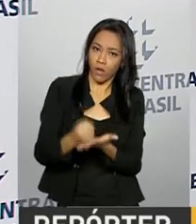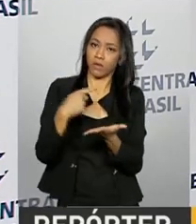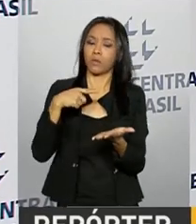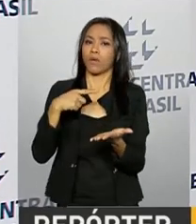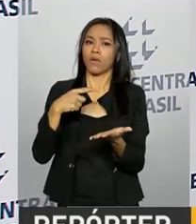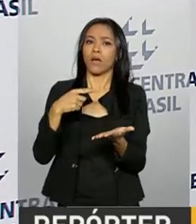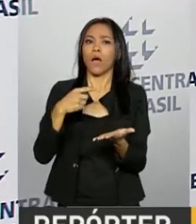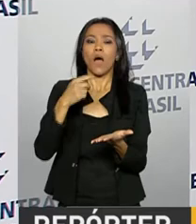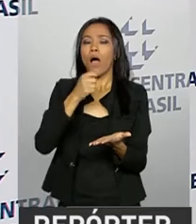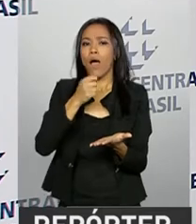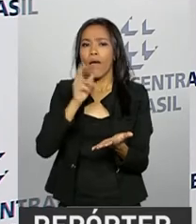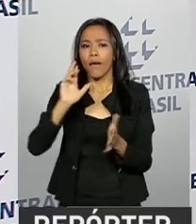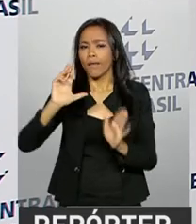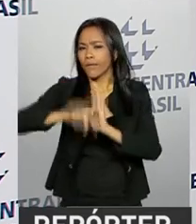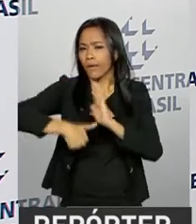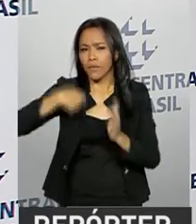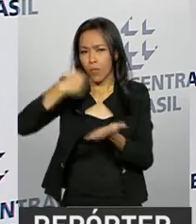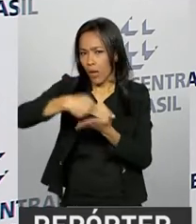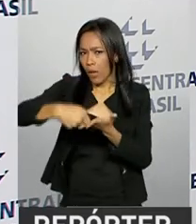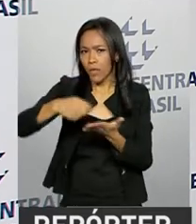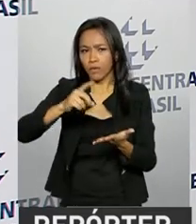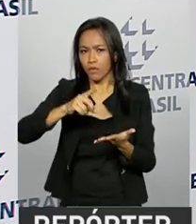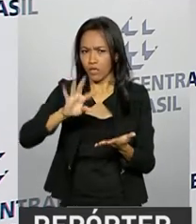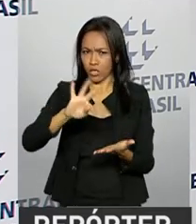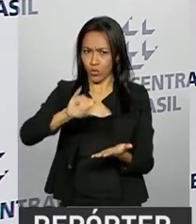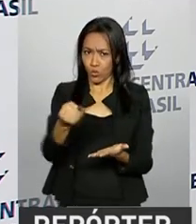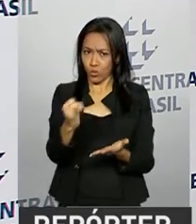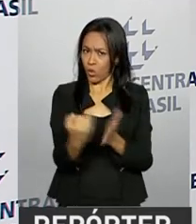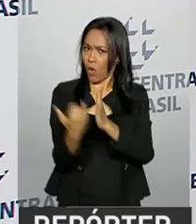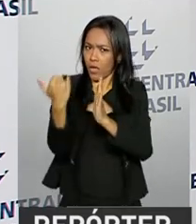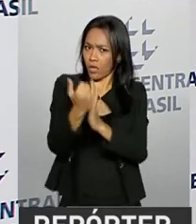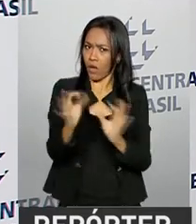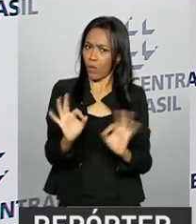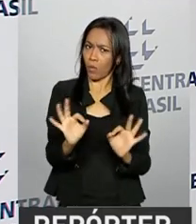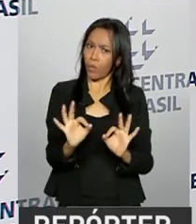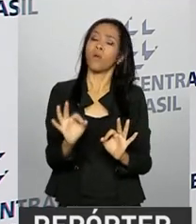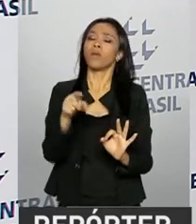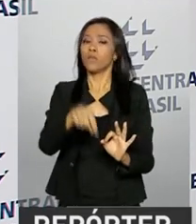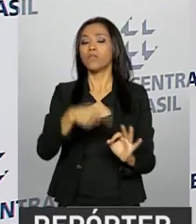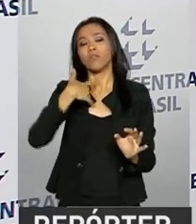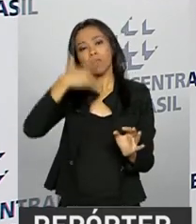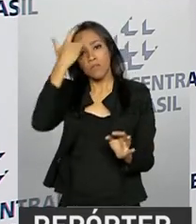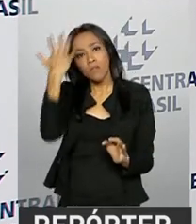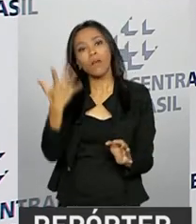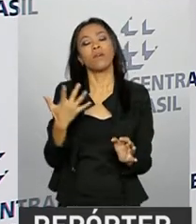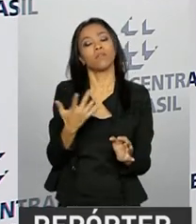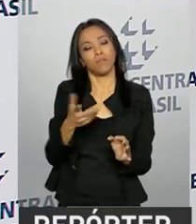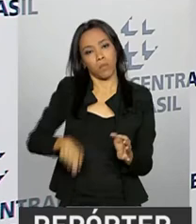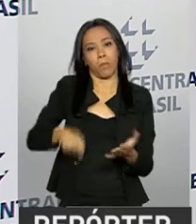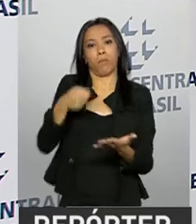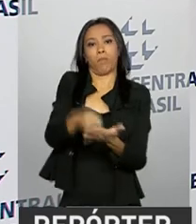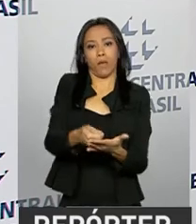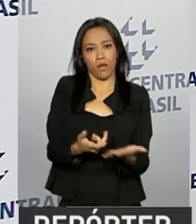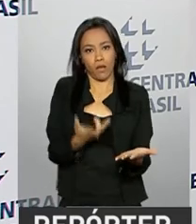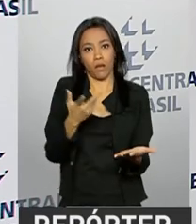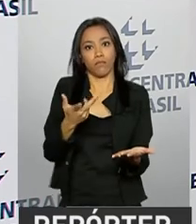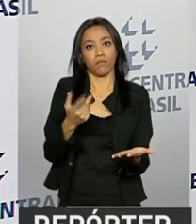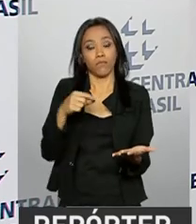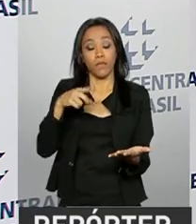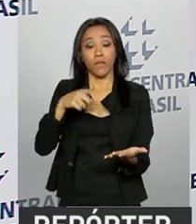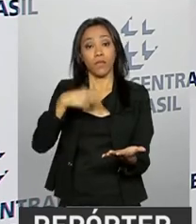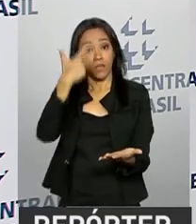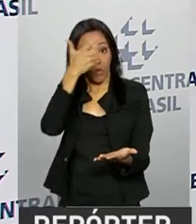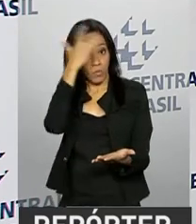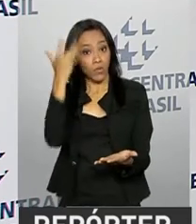inadimplência não haverá alteração da taxa de juros isso traz uma maior previsibilidade do fluxo de desembolso do cliente ele passa a ter uma maior